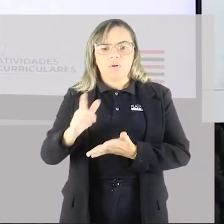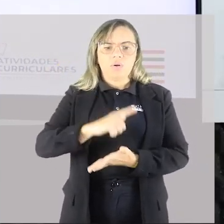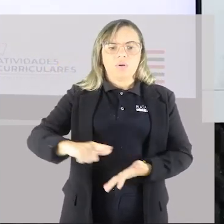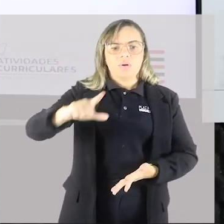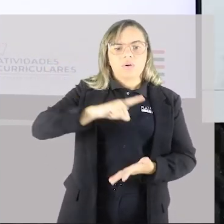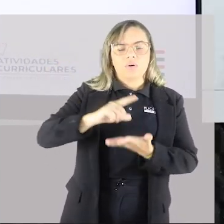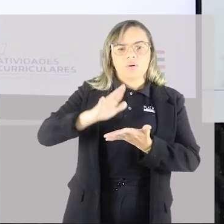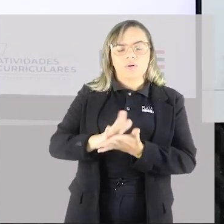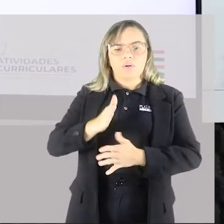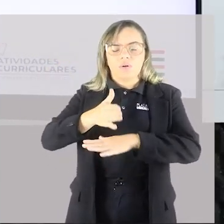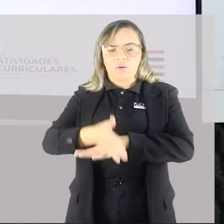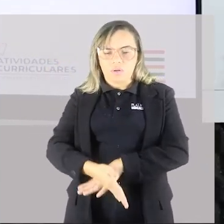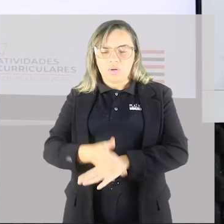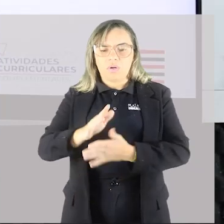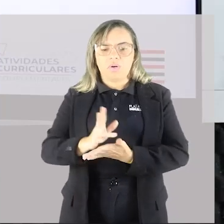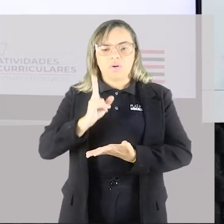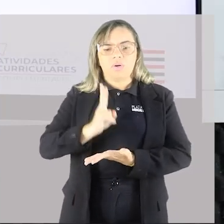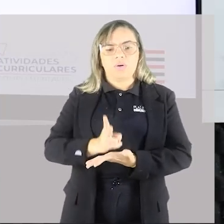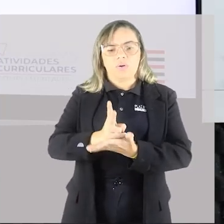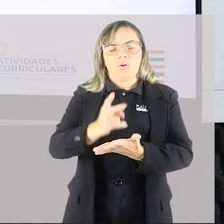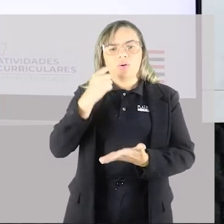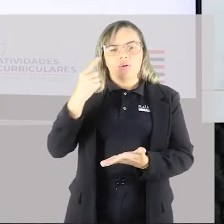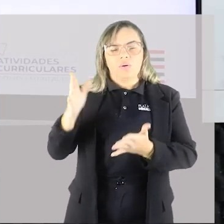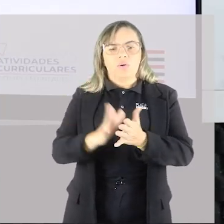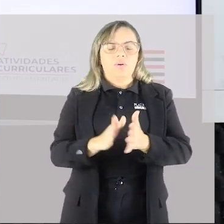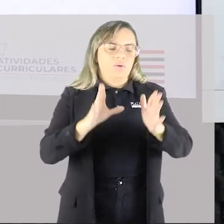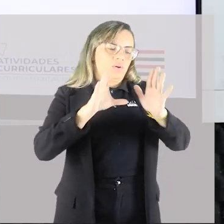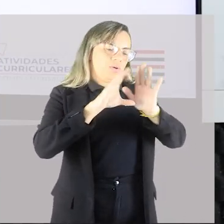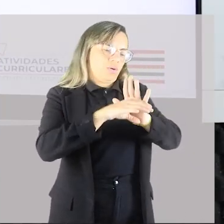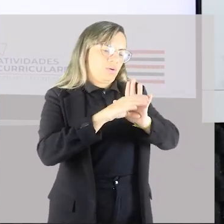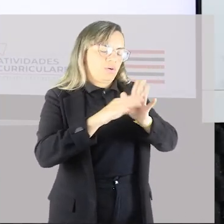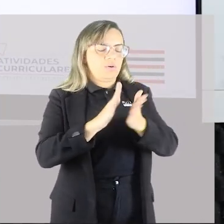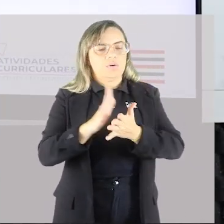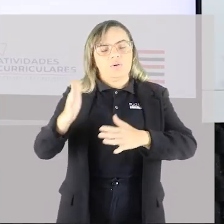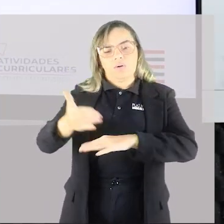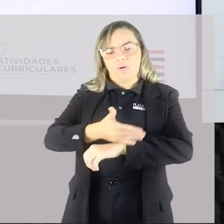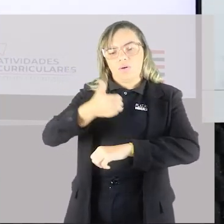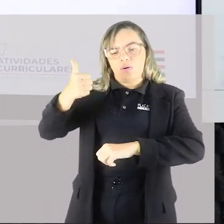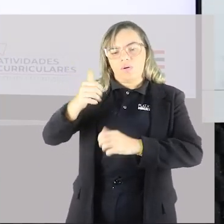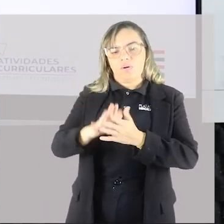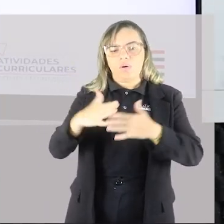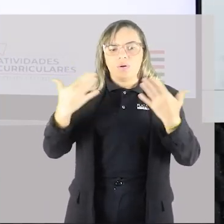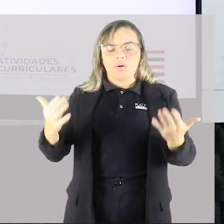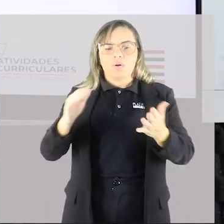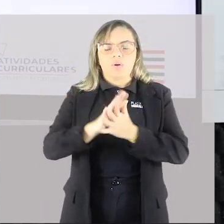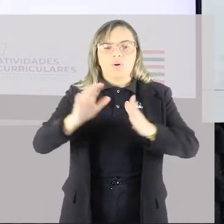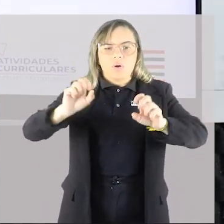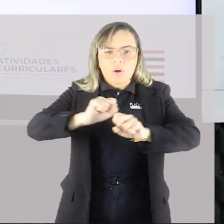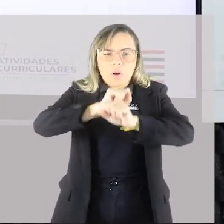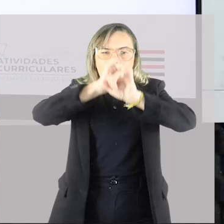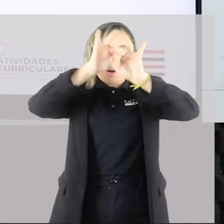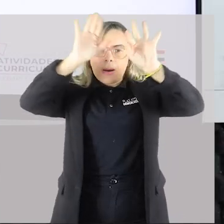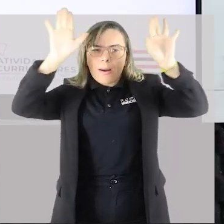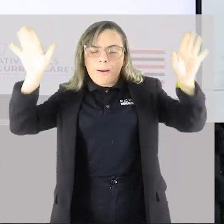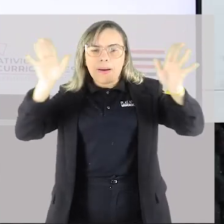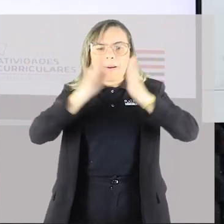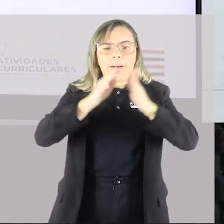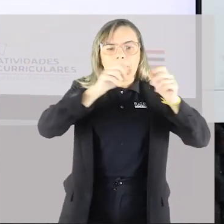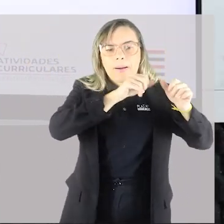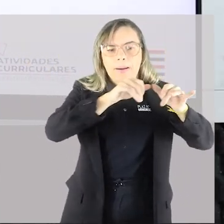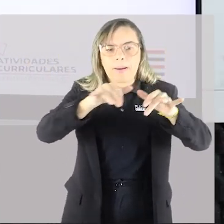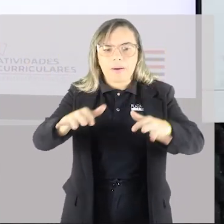sua participação imortalizada a partir de conceitos que ele melhorou e que ele ampliou, talvez não